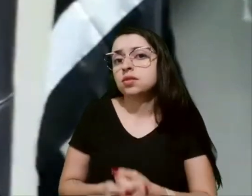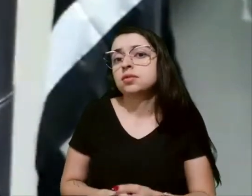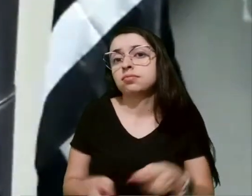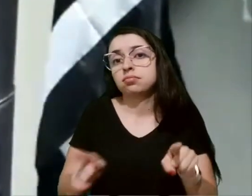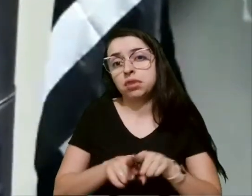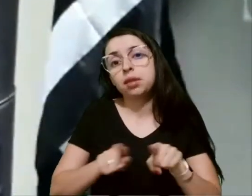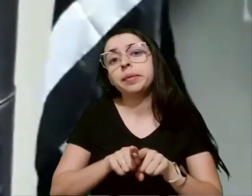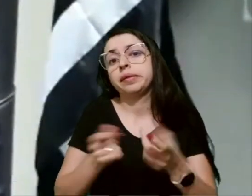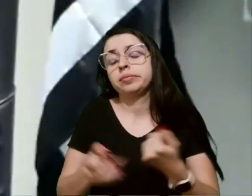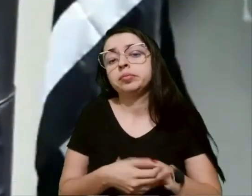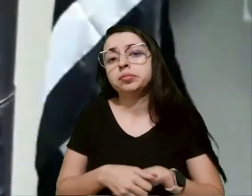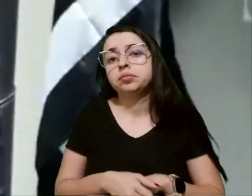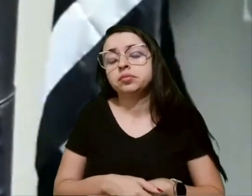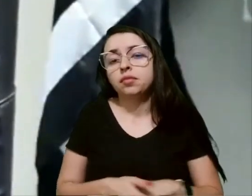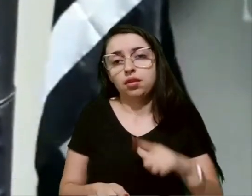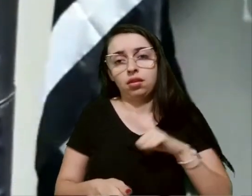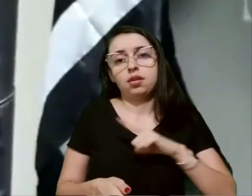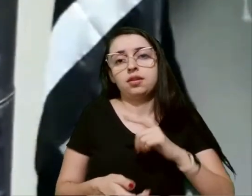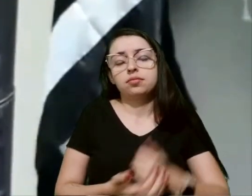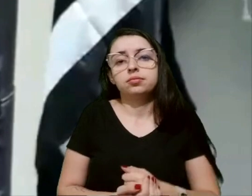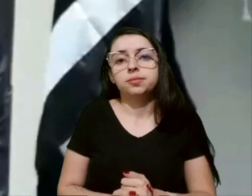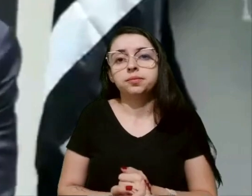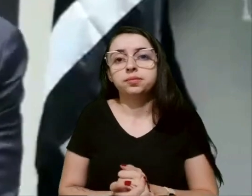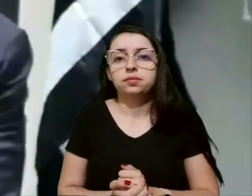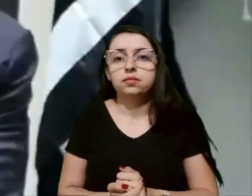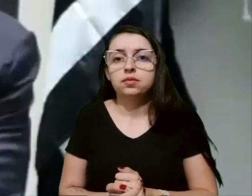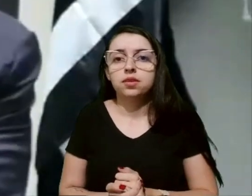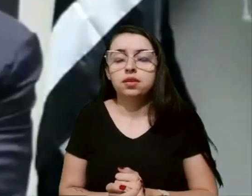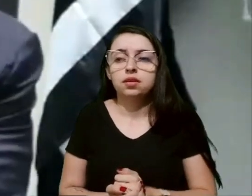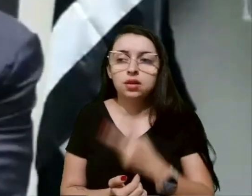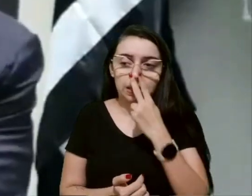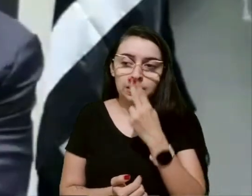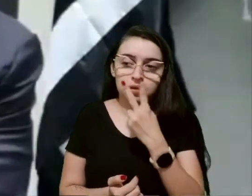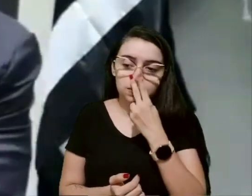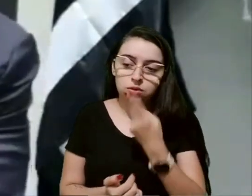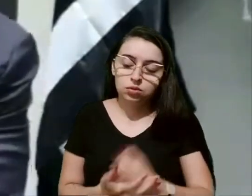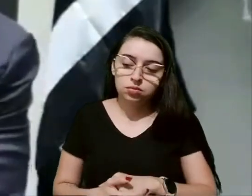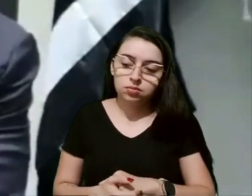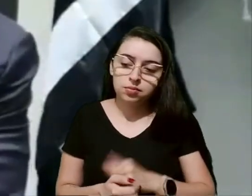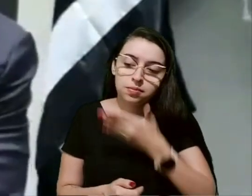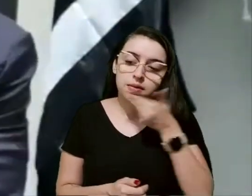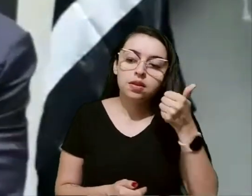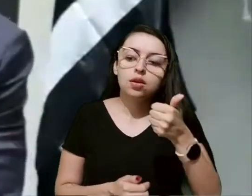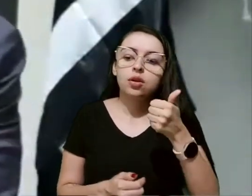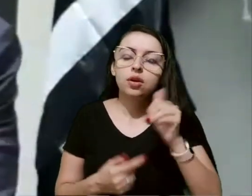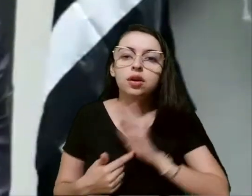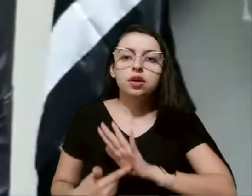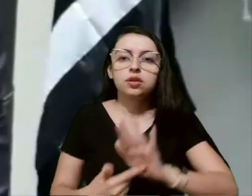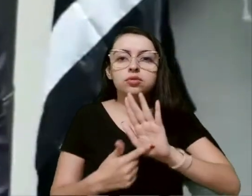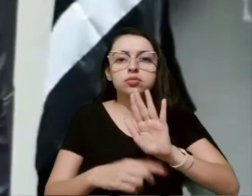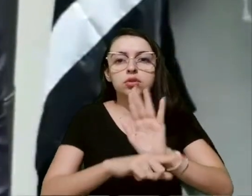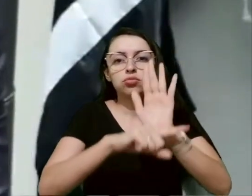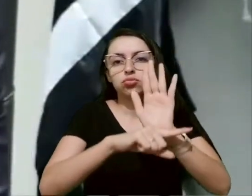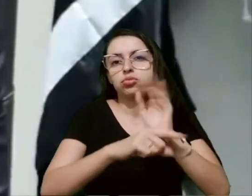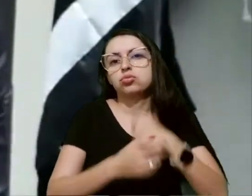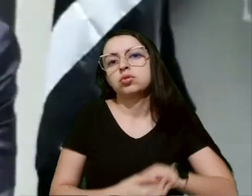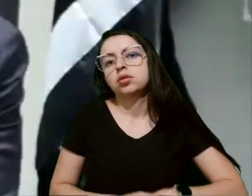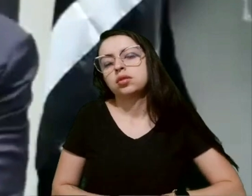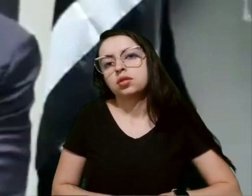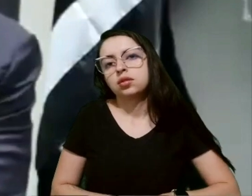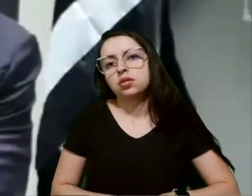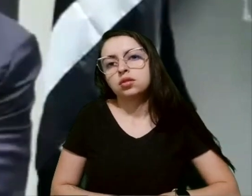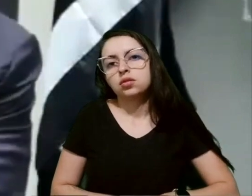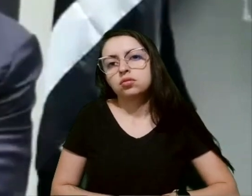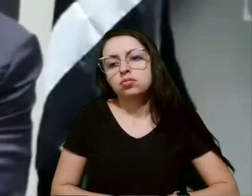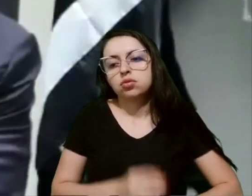né. Eu acho que, essa é a estratégia que melhor ajuda vamos dizer assim,